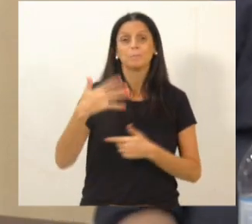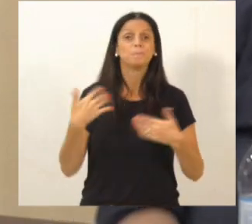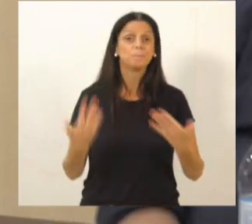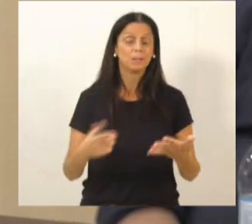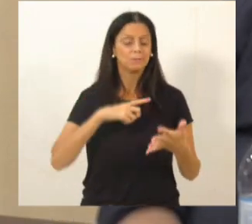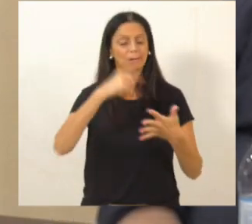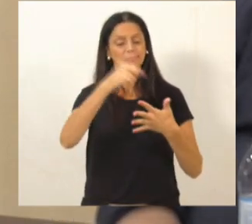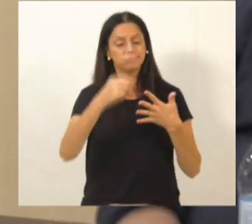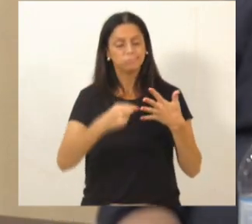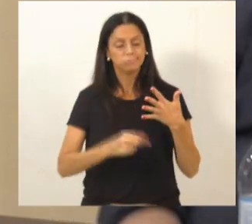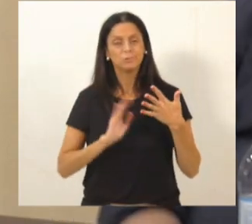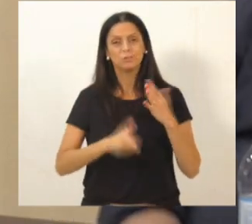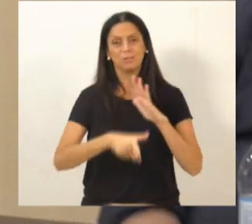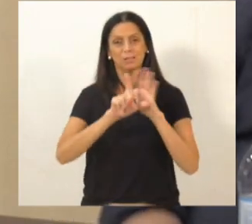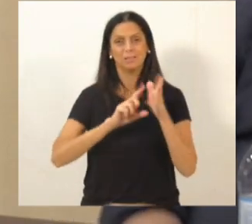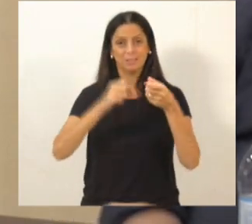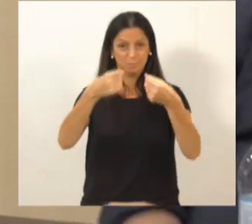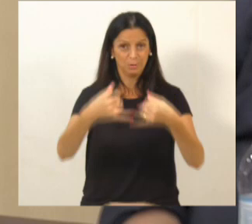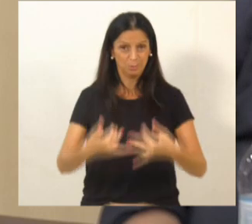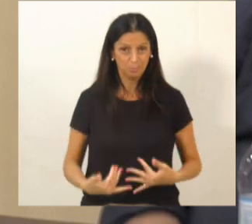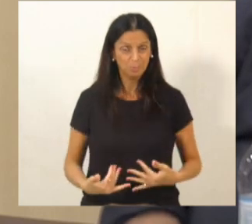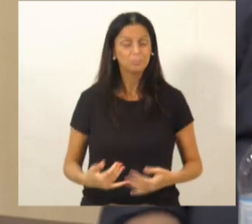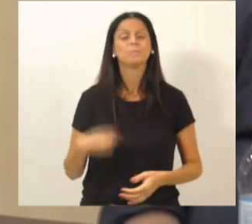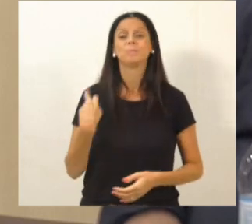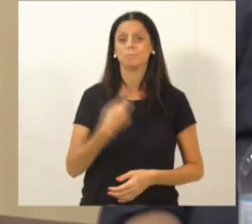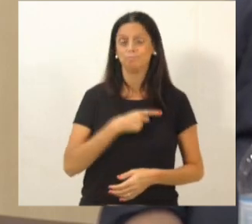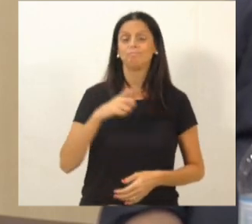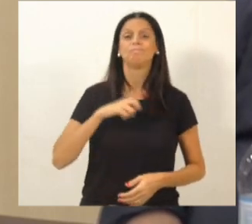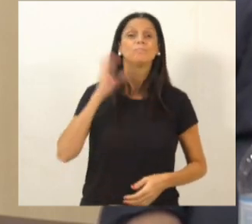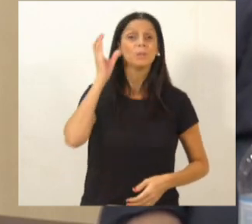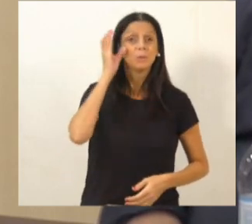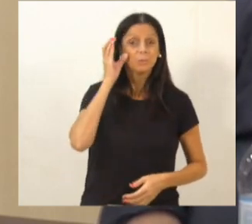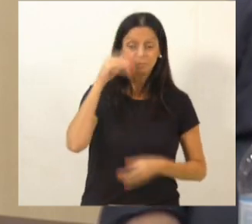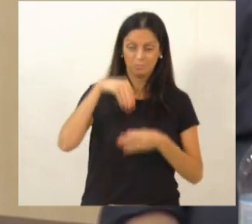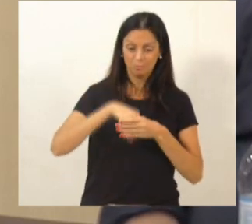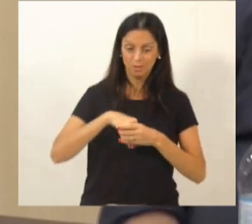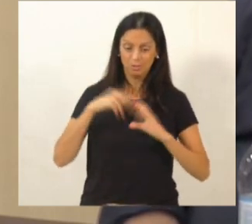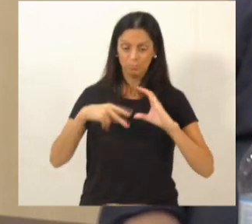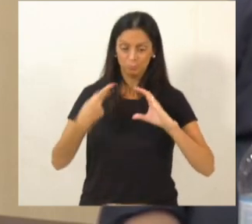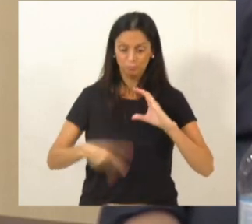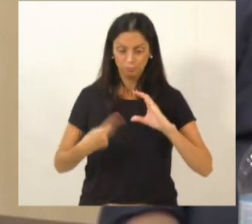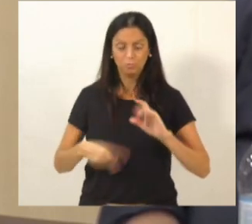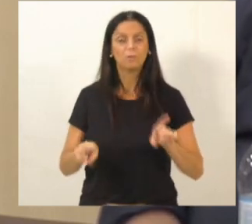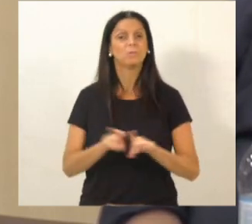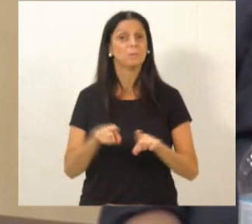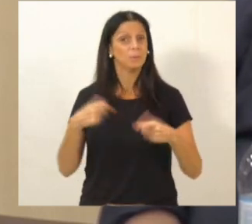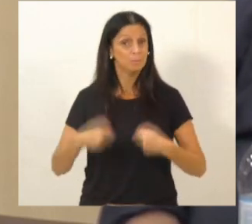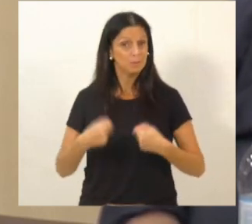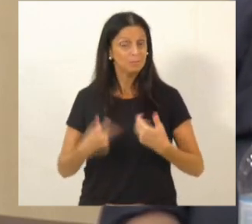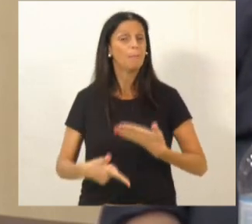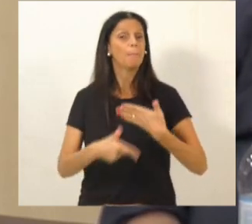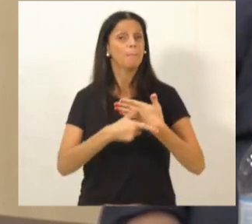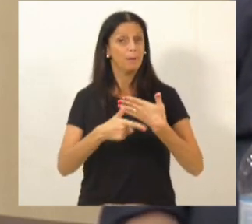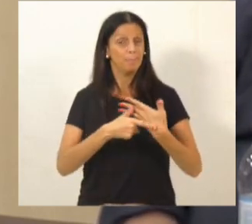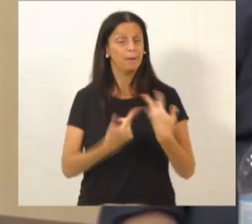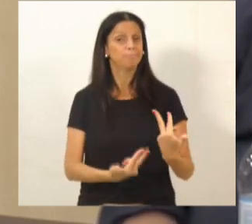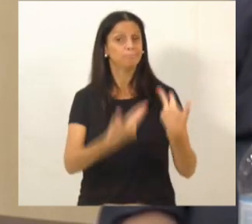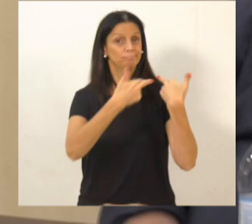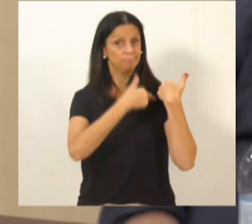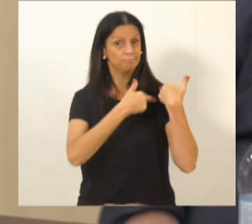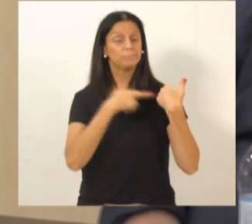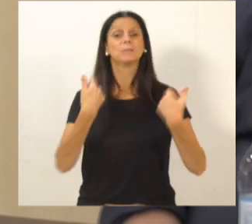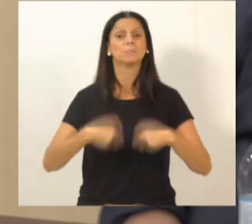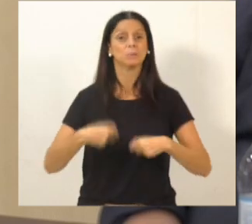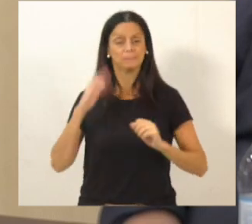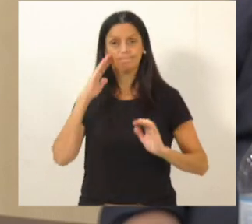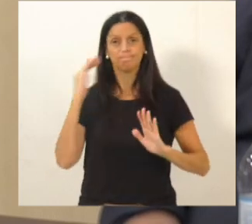foram colocadas aqui, temos ciência de que esta casa tem que cumprir com o seu papel, vereador Alemão. Nós temos aqui realmente que cumprir com a